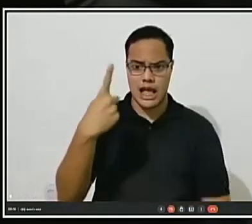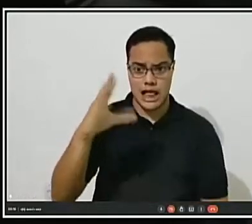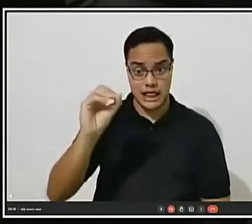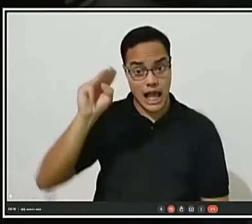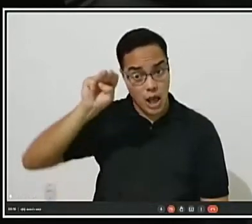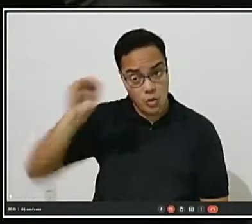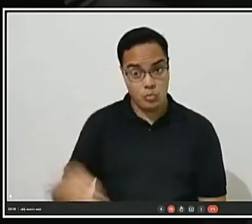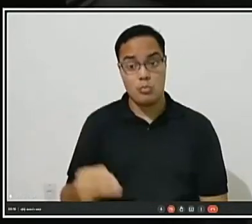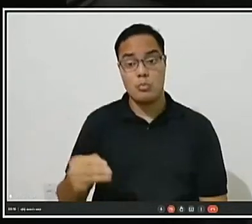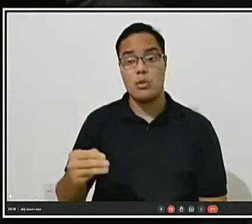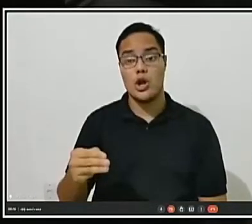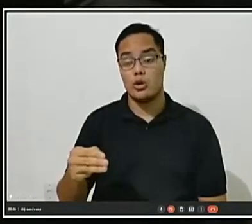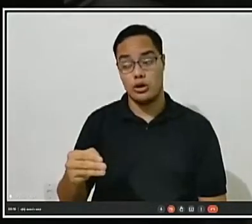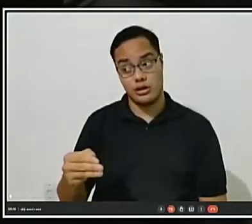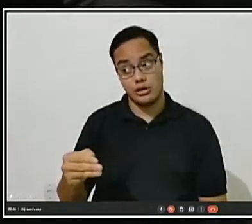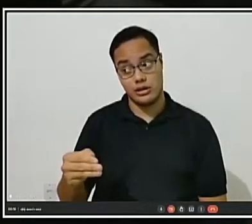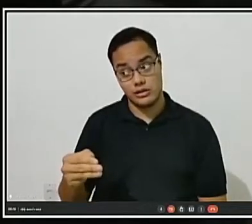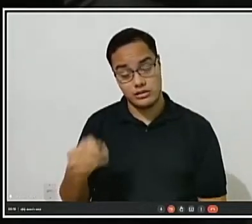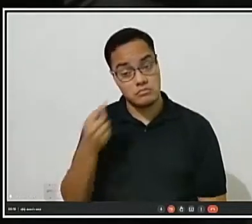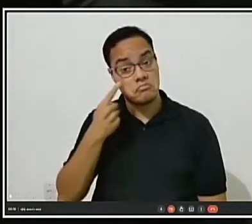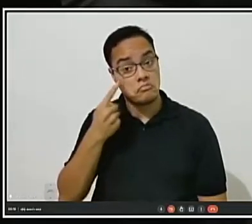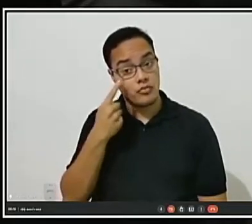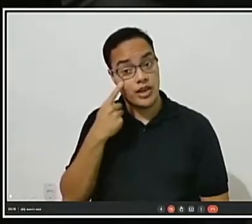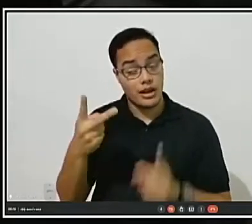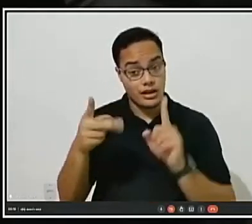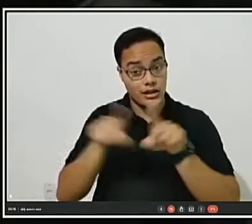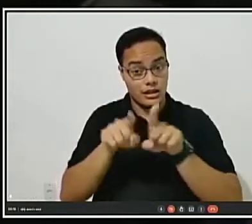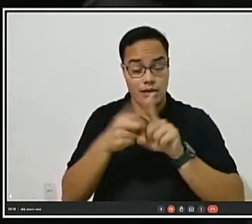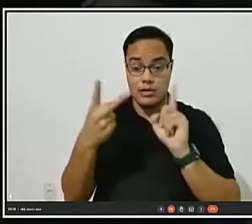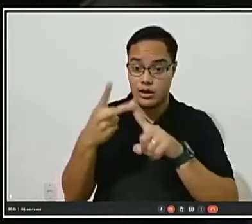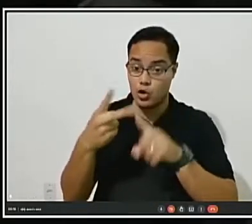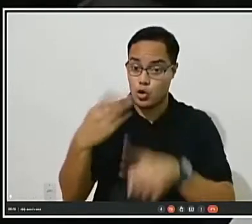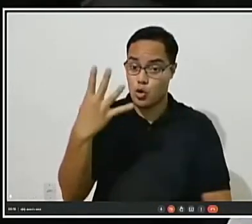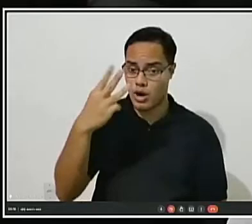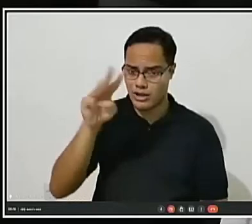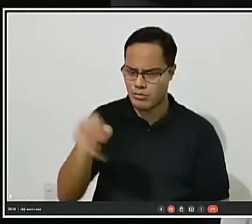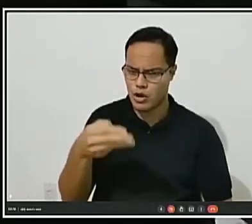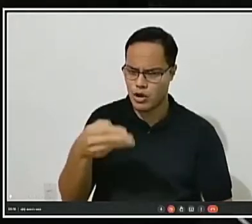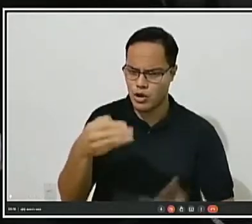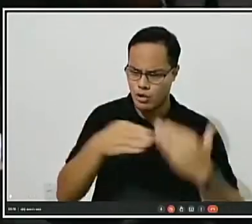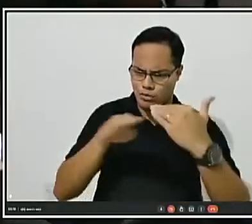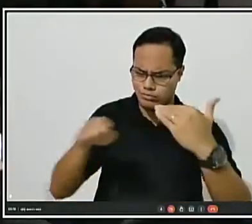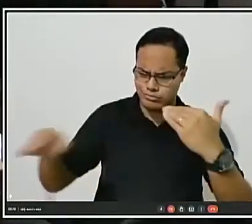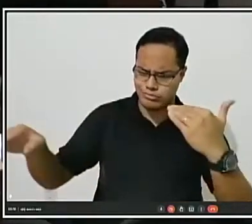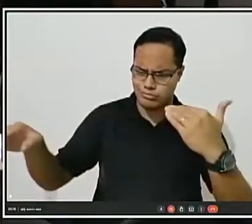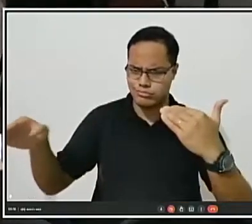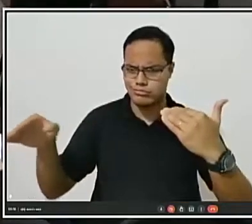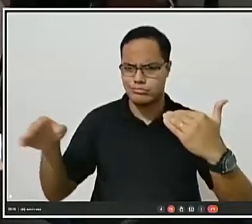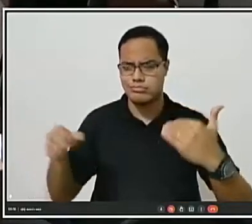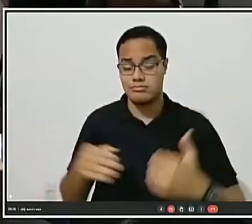consertar ali mais ou menos 200, 300 metros de asfalto. Obrigado e boa noite.